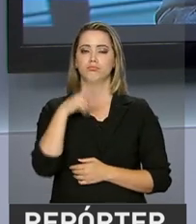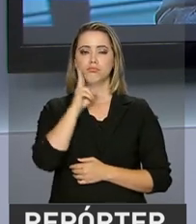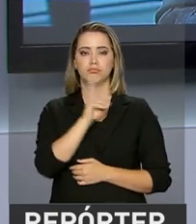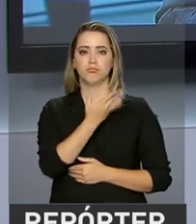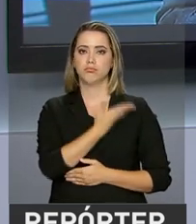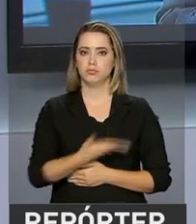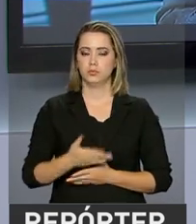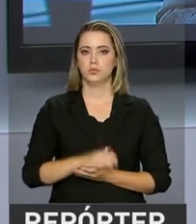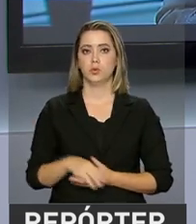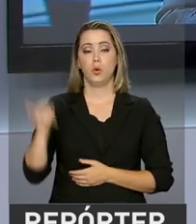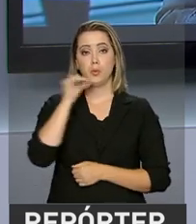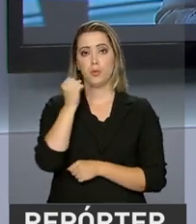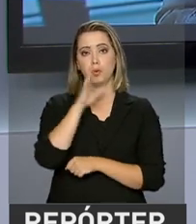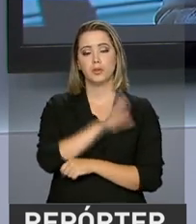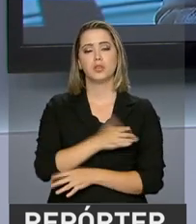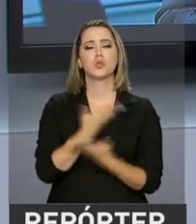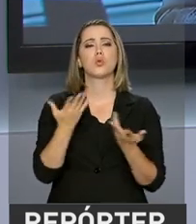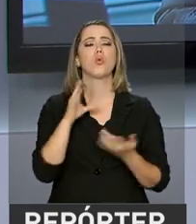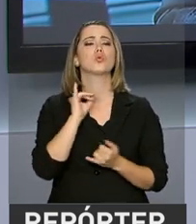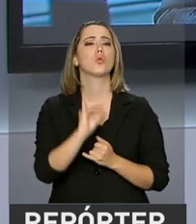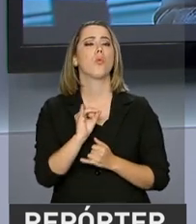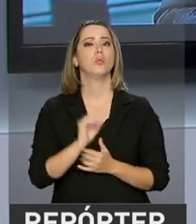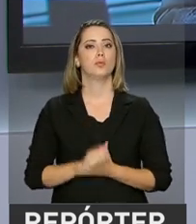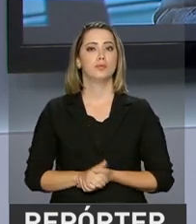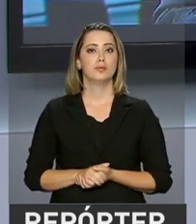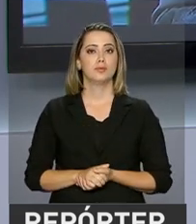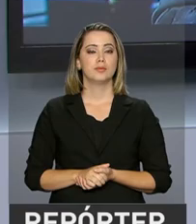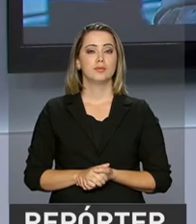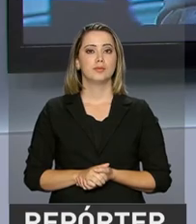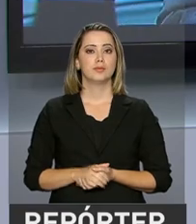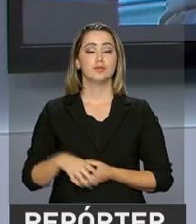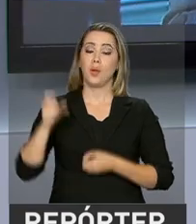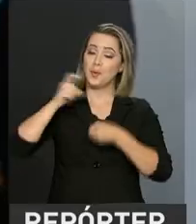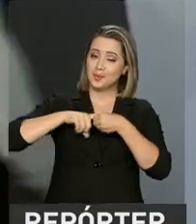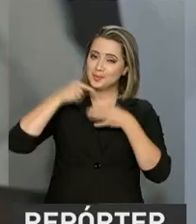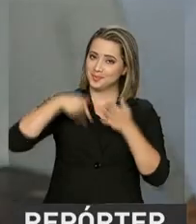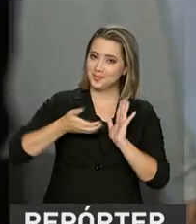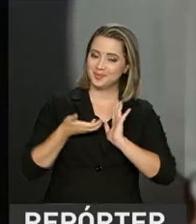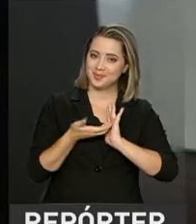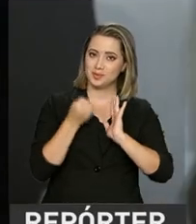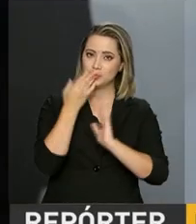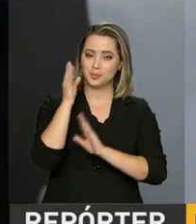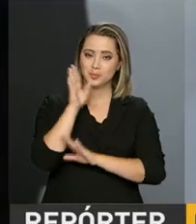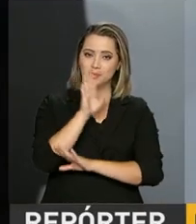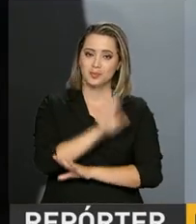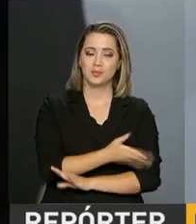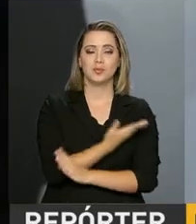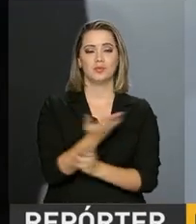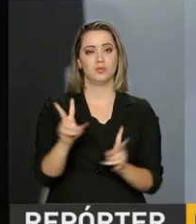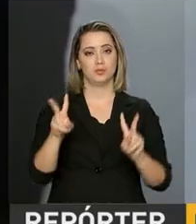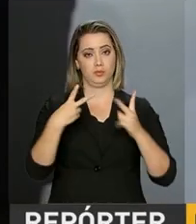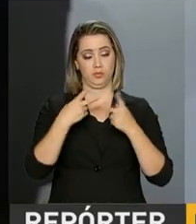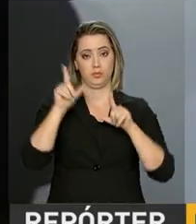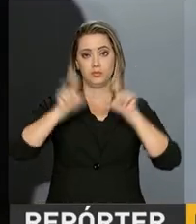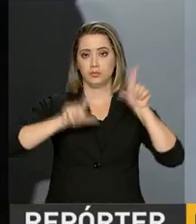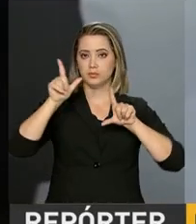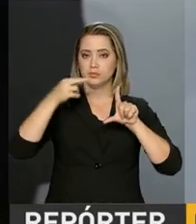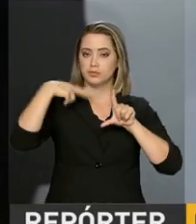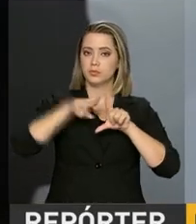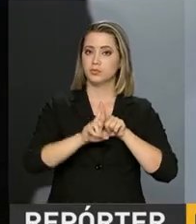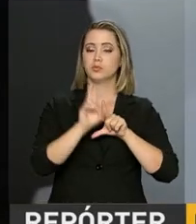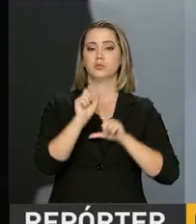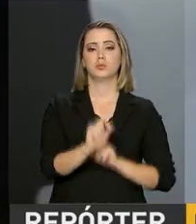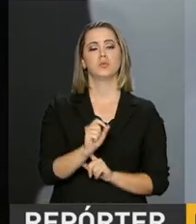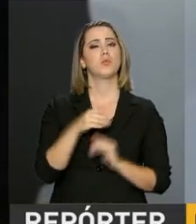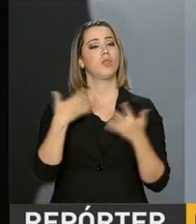boa tarde mais uma vez. Quais as informações de momento? Voltamos aqui da Câmara. Boa tarde, Jaime. Boa tarde a todos que nos assistem na TV NBR.